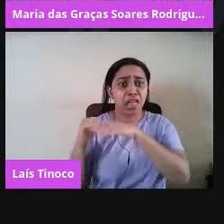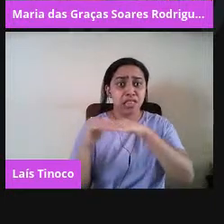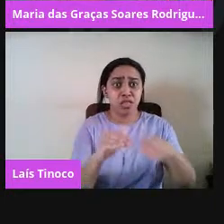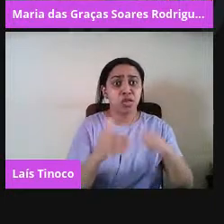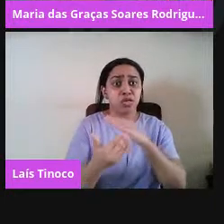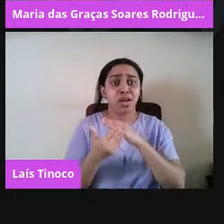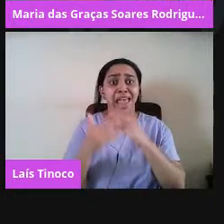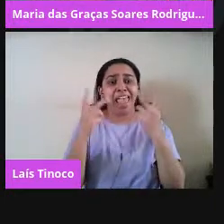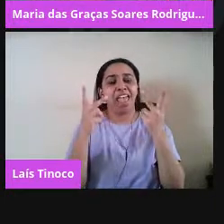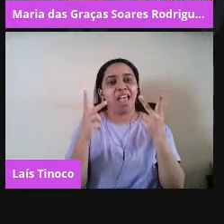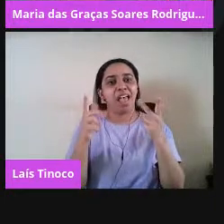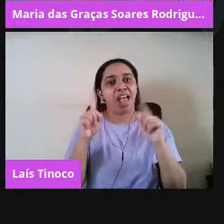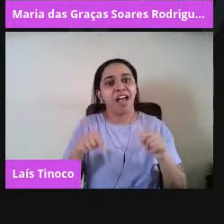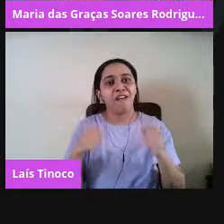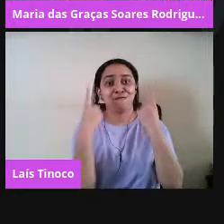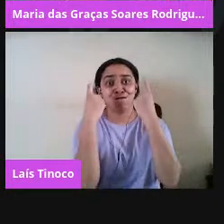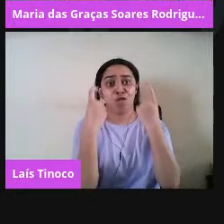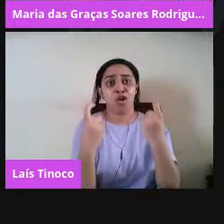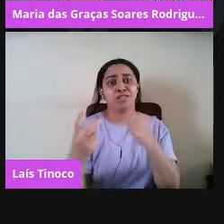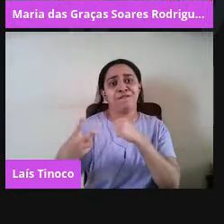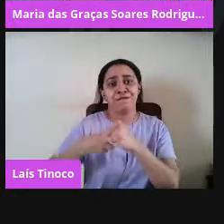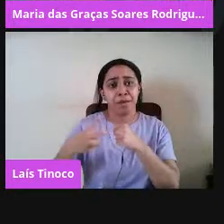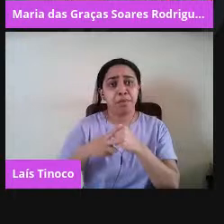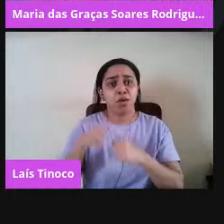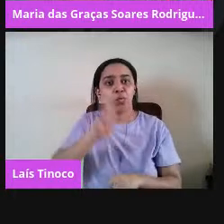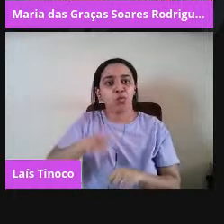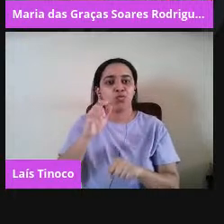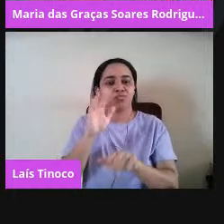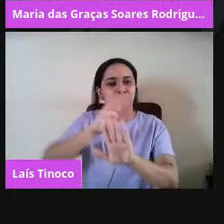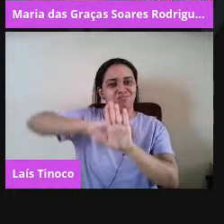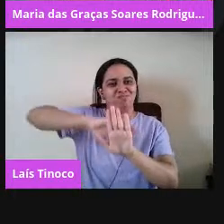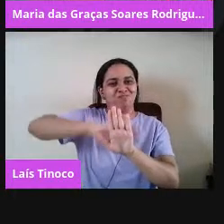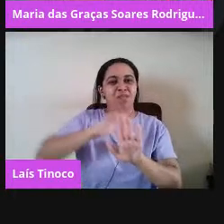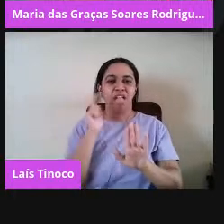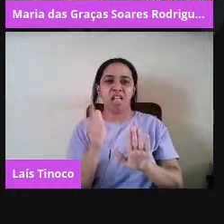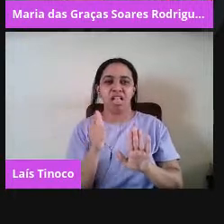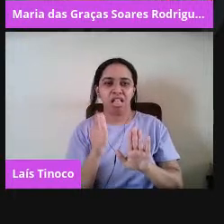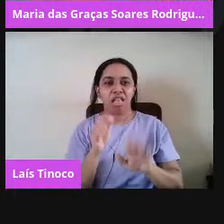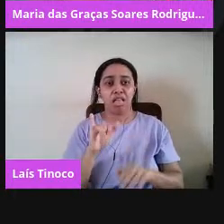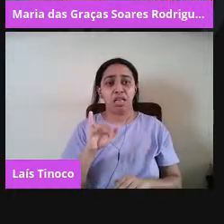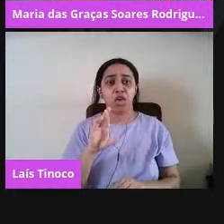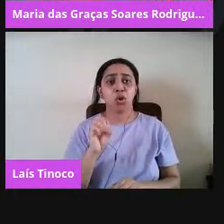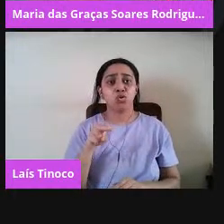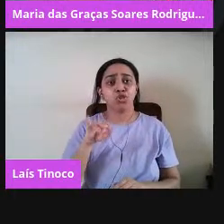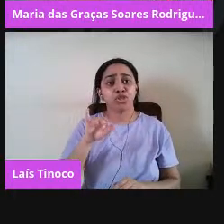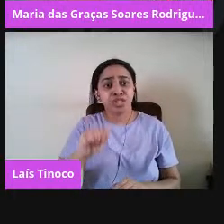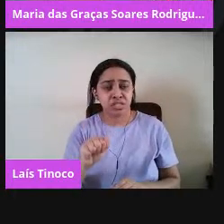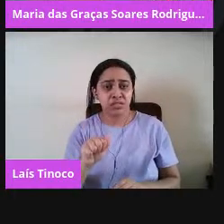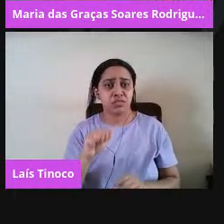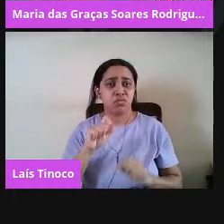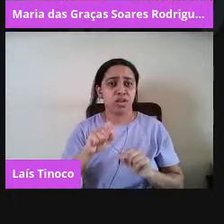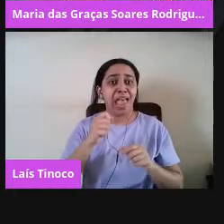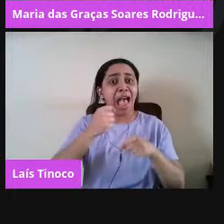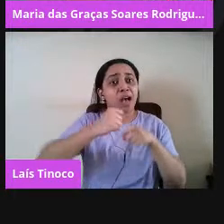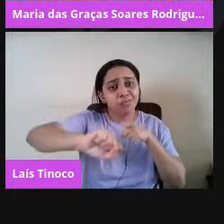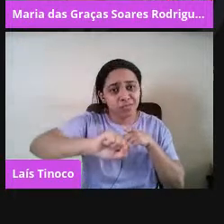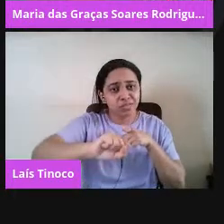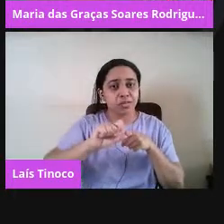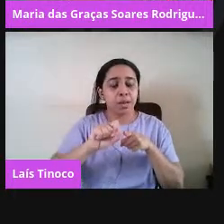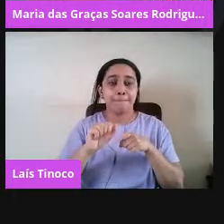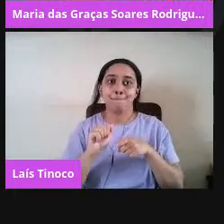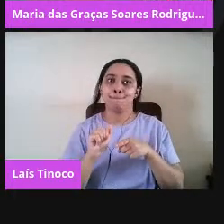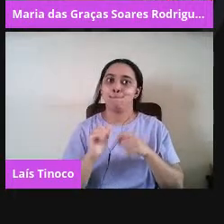verbal, em que se pode observar o uso da ironia como uma visada argumentativa, muito além de uma crítica, ao